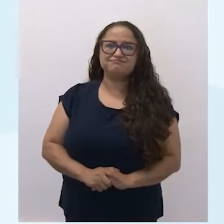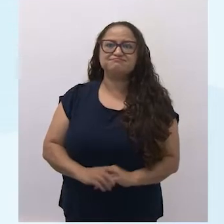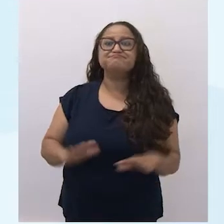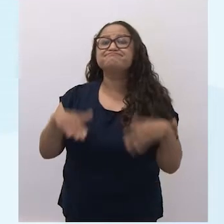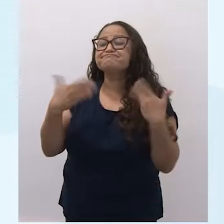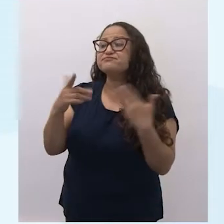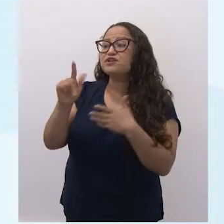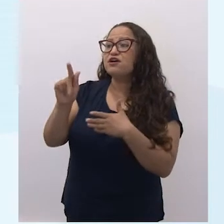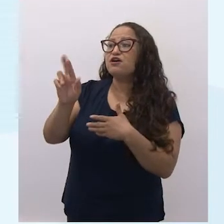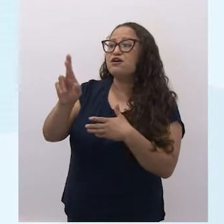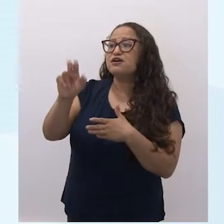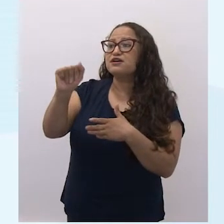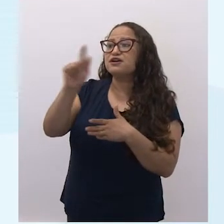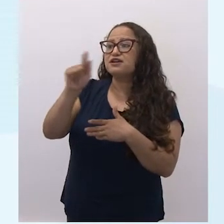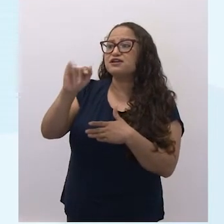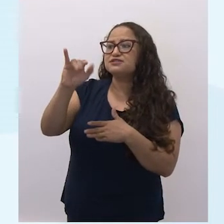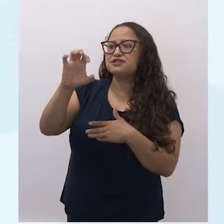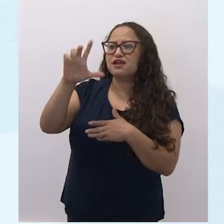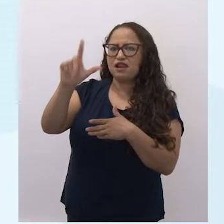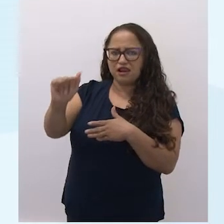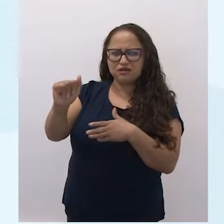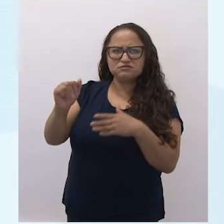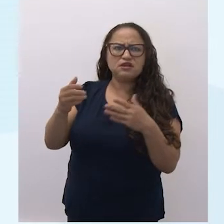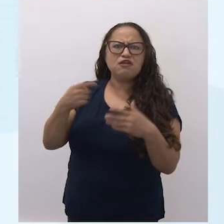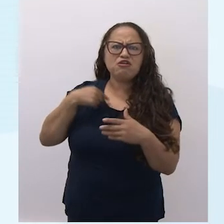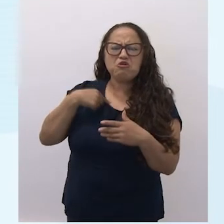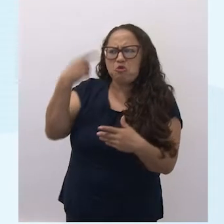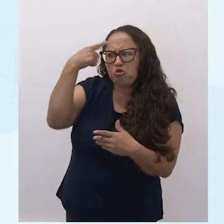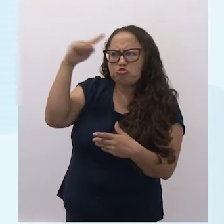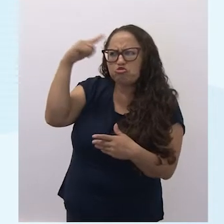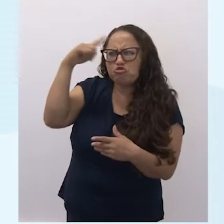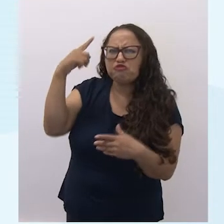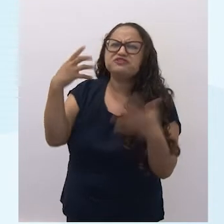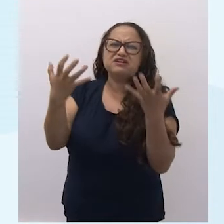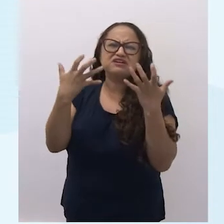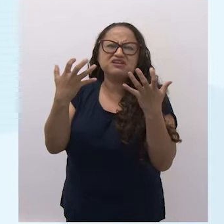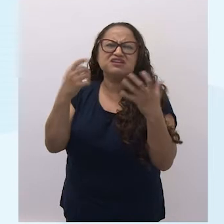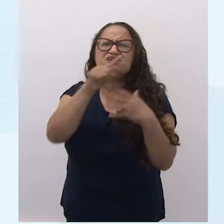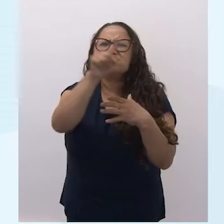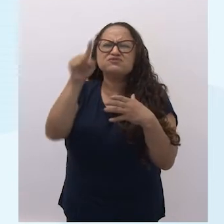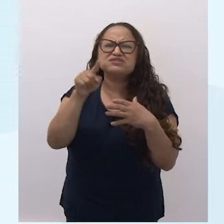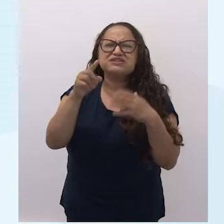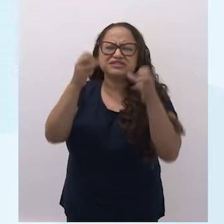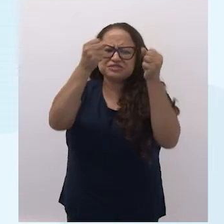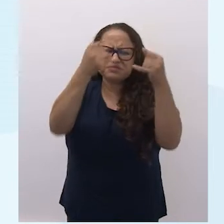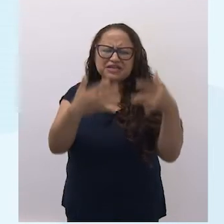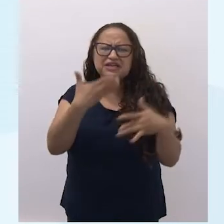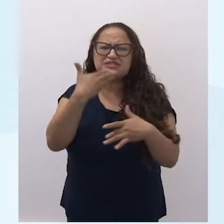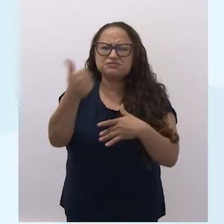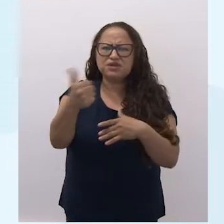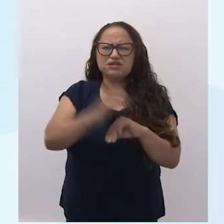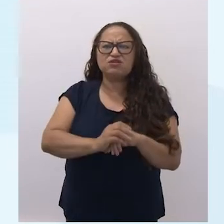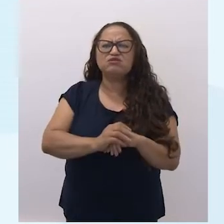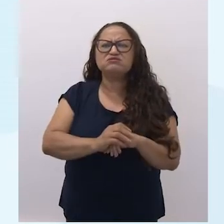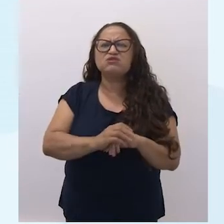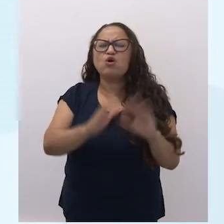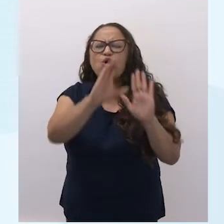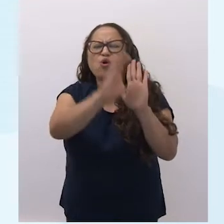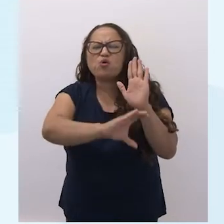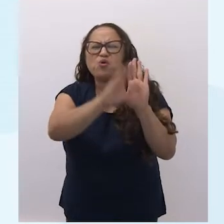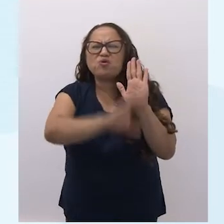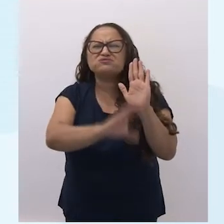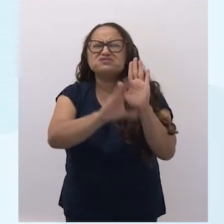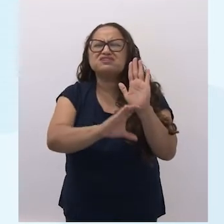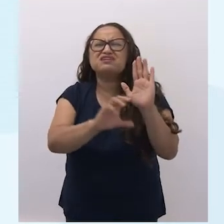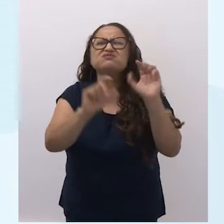Graziela, eu tenho uma dúvida e queria que você explicasse melhor qual é o conceito de educação integral. O que